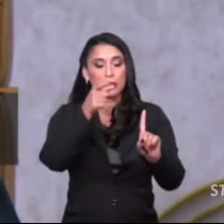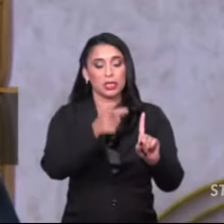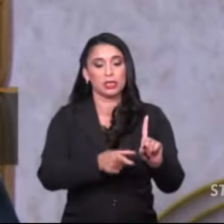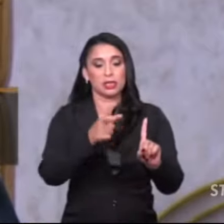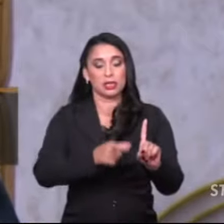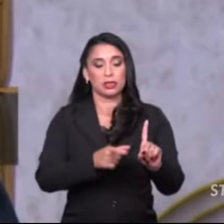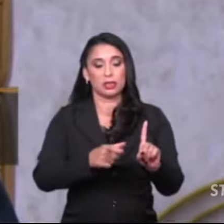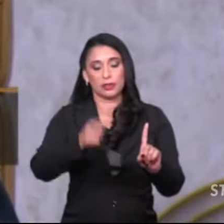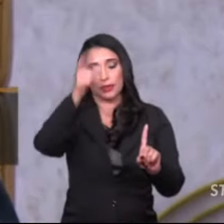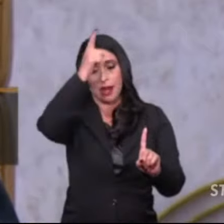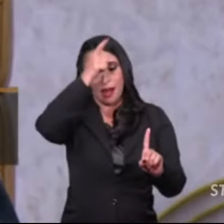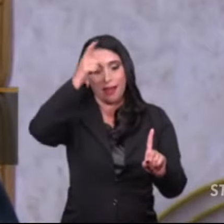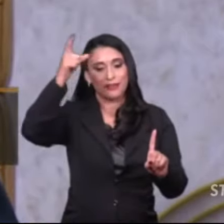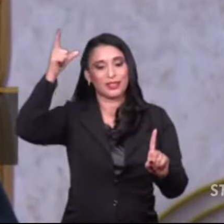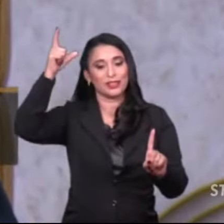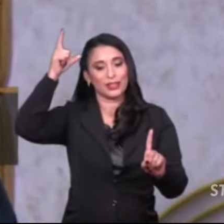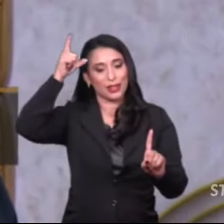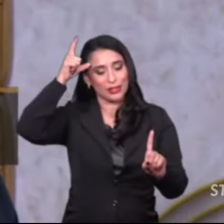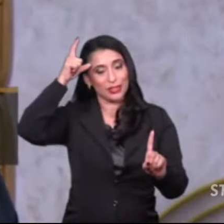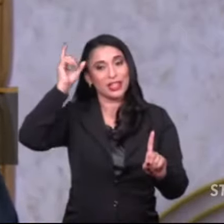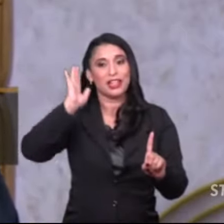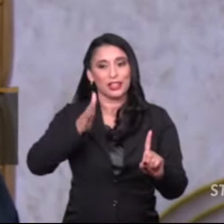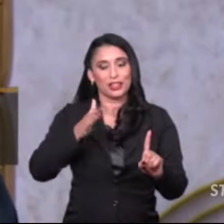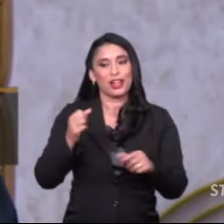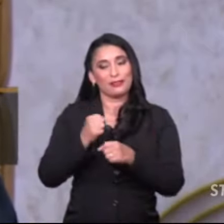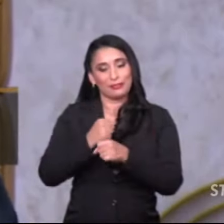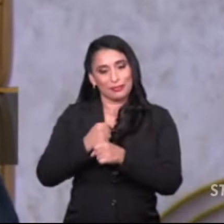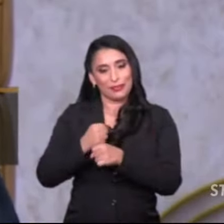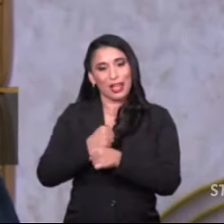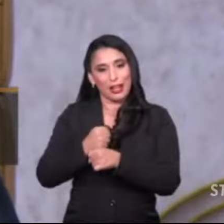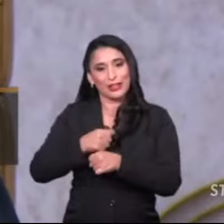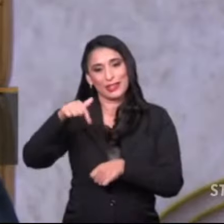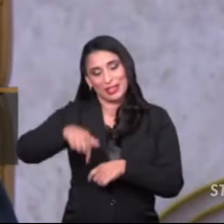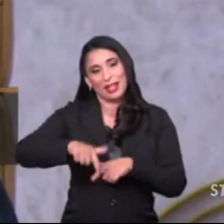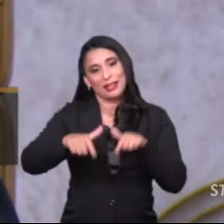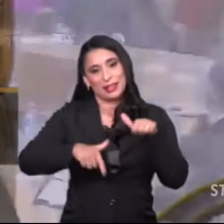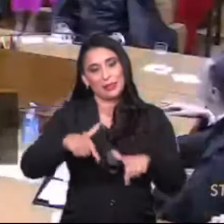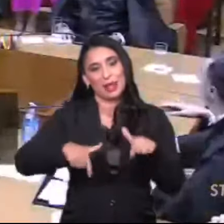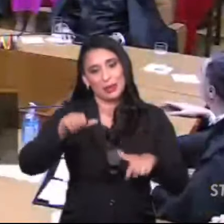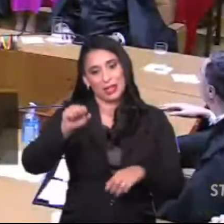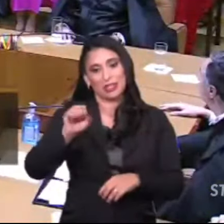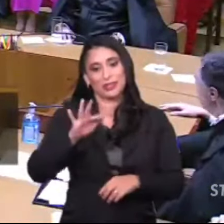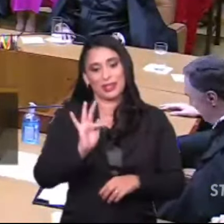ministro Ricardo Lewandowski, que por muitos anos honrou esta casa.